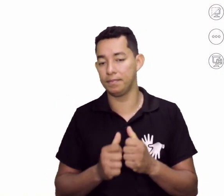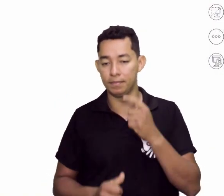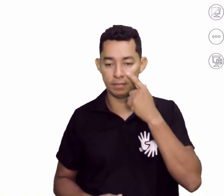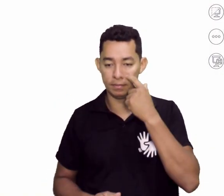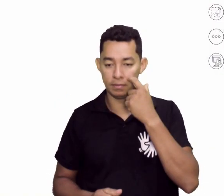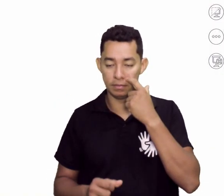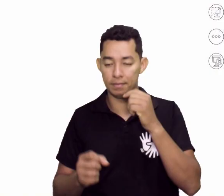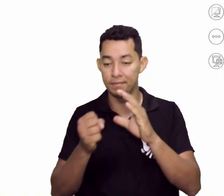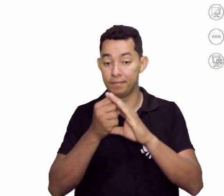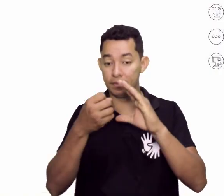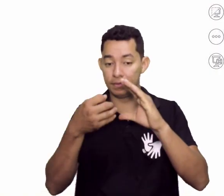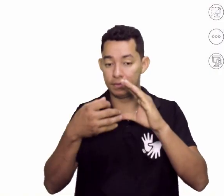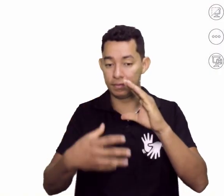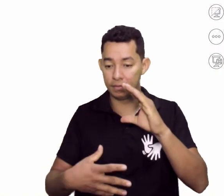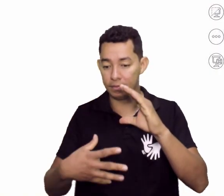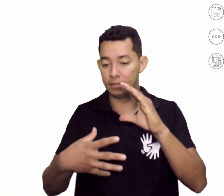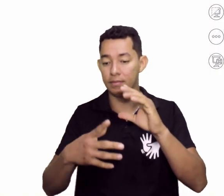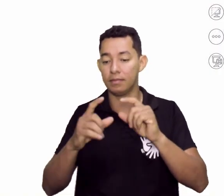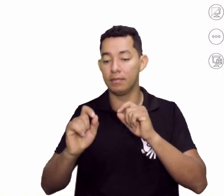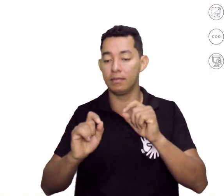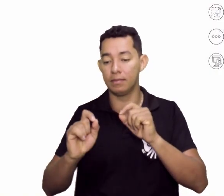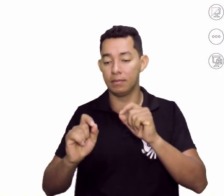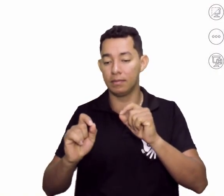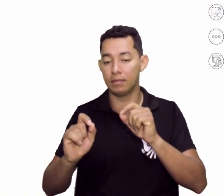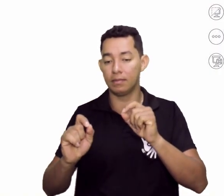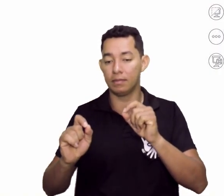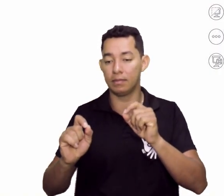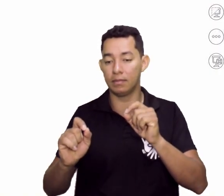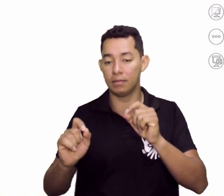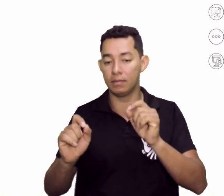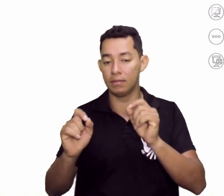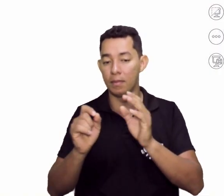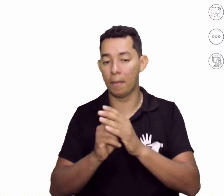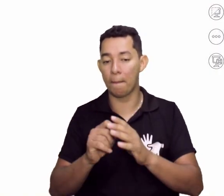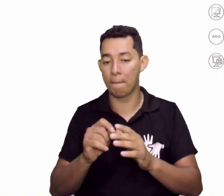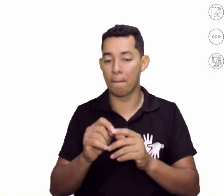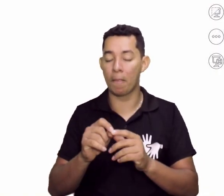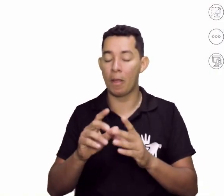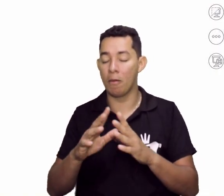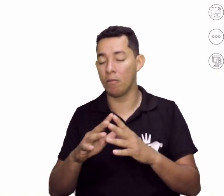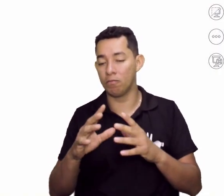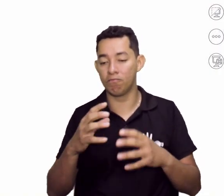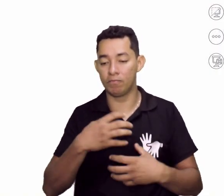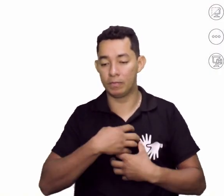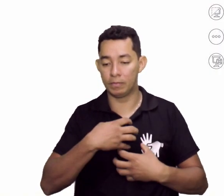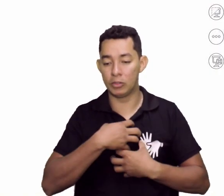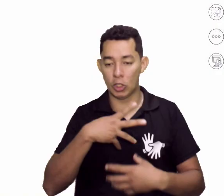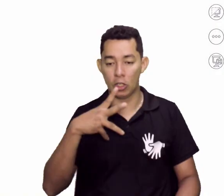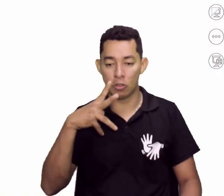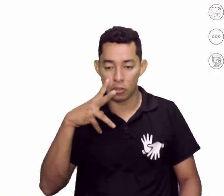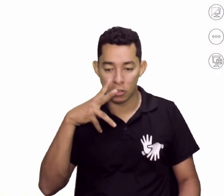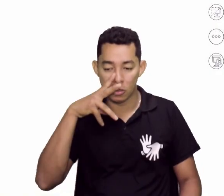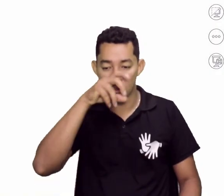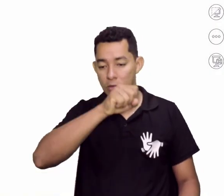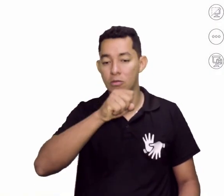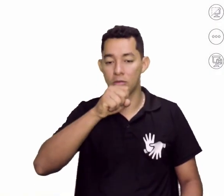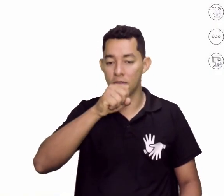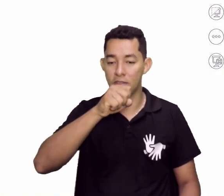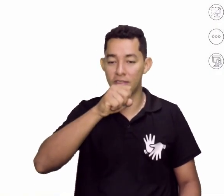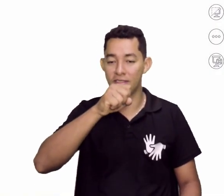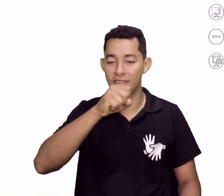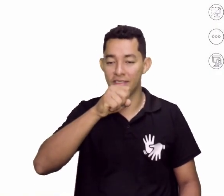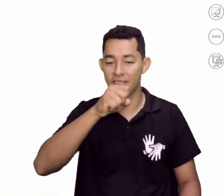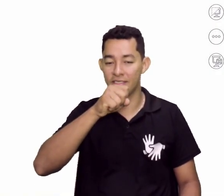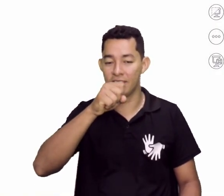E caracterizava-se como uma radicalização extrema, radicalização já extrema,